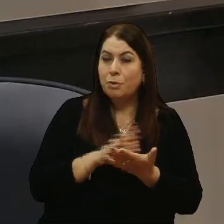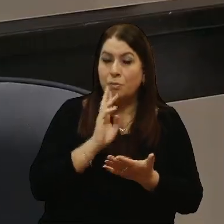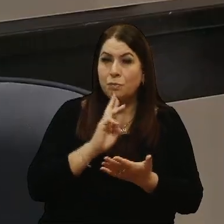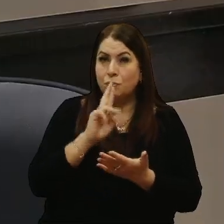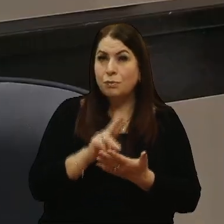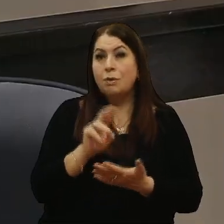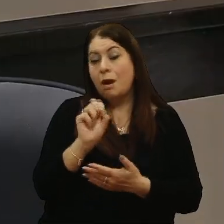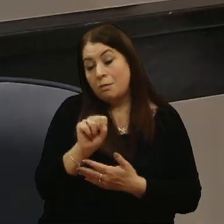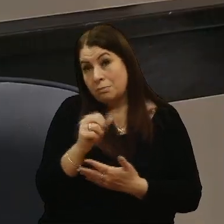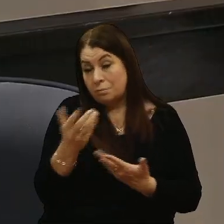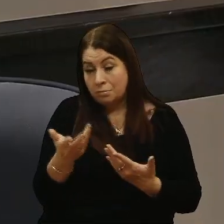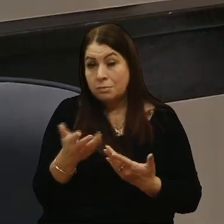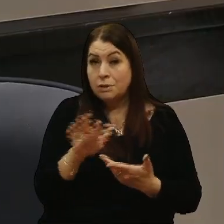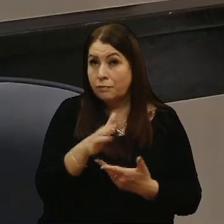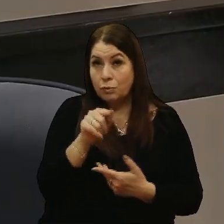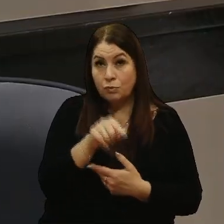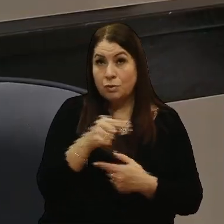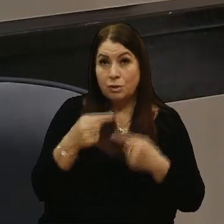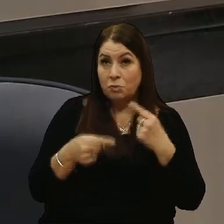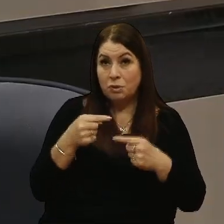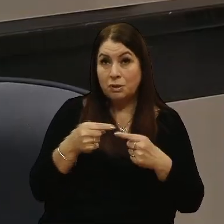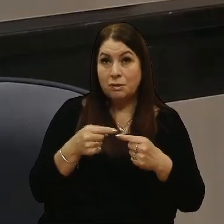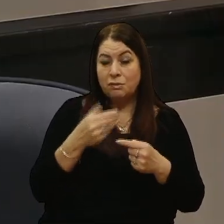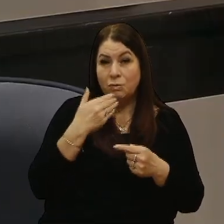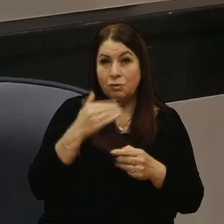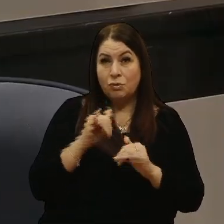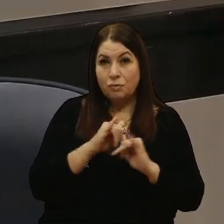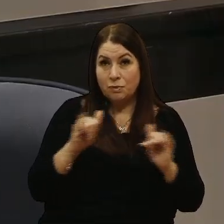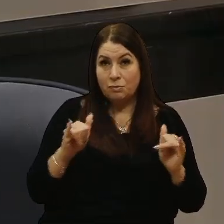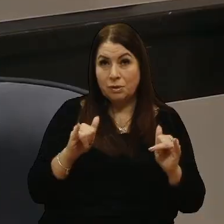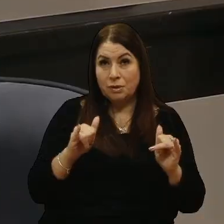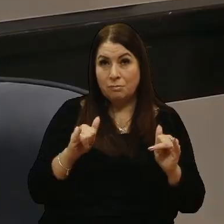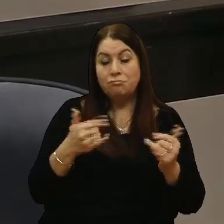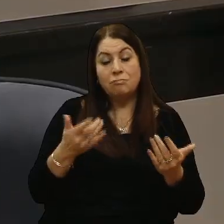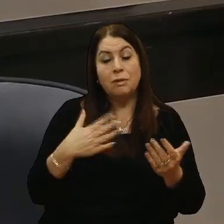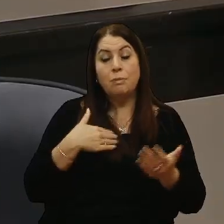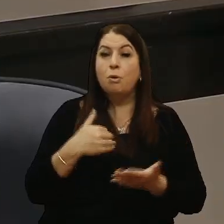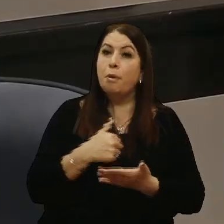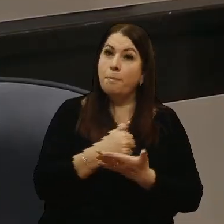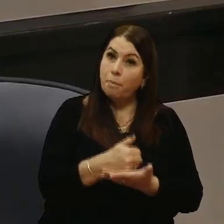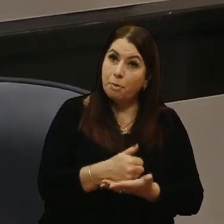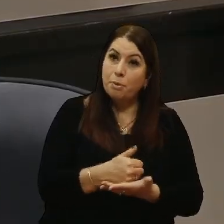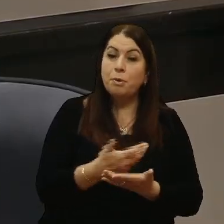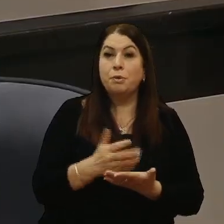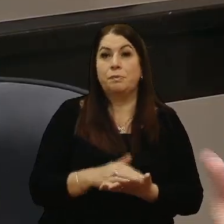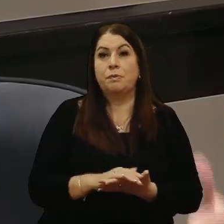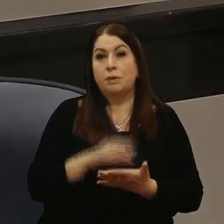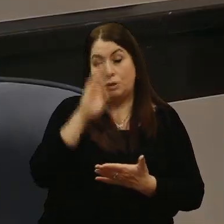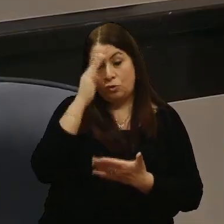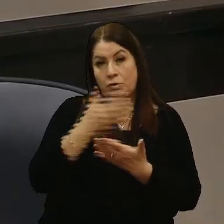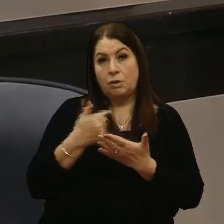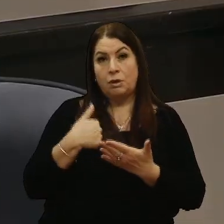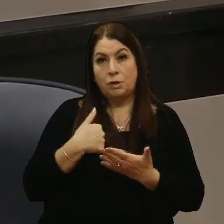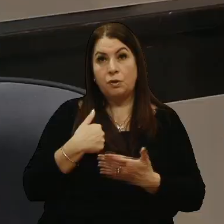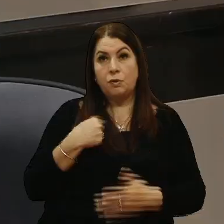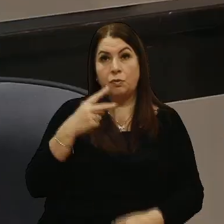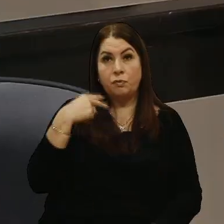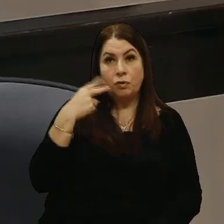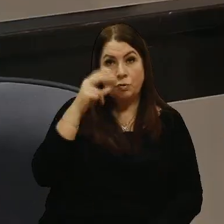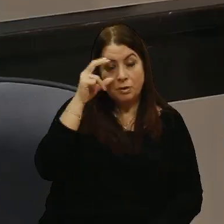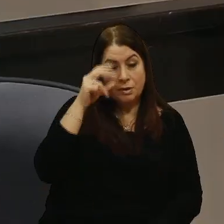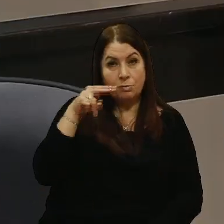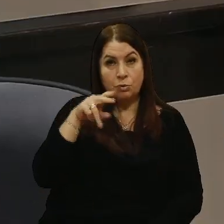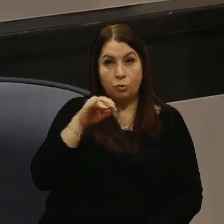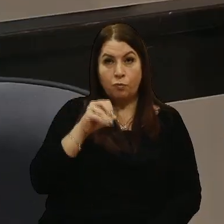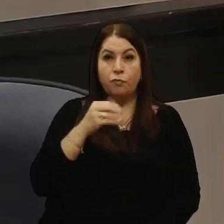Aí sim, talvez a gente não estaria aqui debatendo, fazendo esse pedido de informações. Então tem meu apoio, acredito que a vereadora Sandra do Novo também, né? A